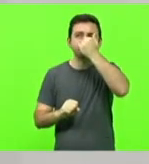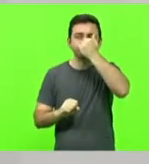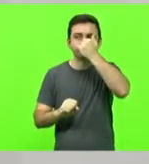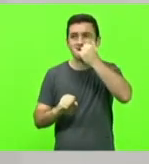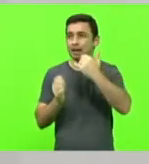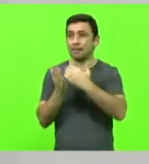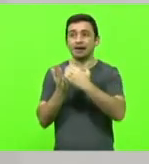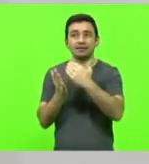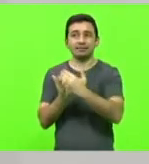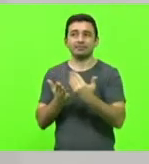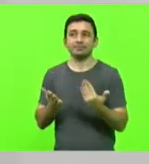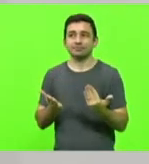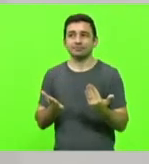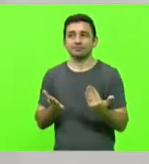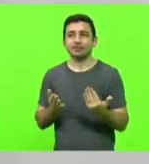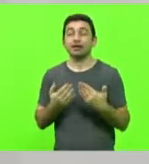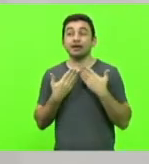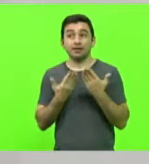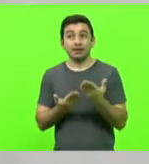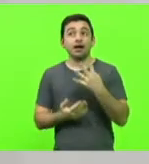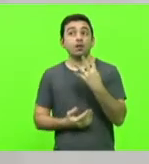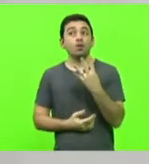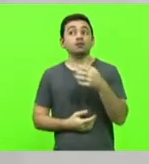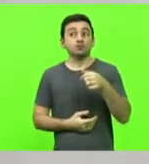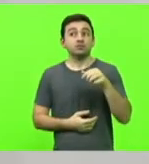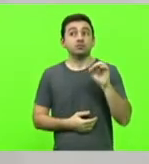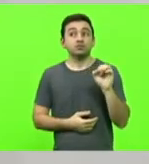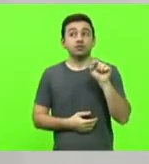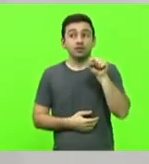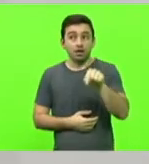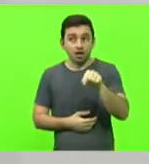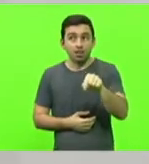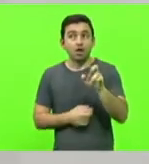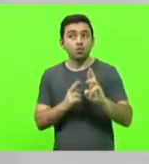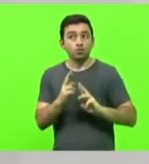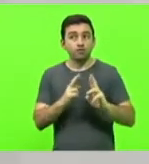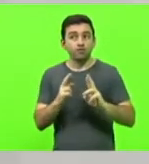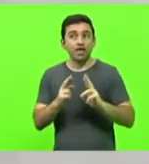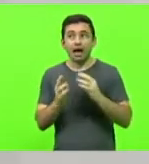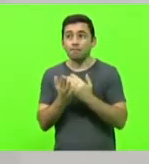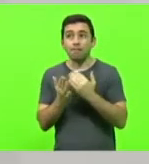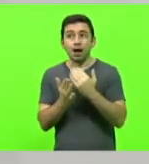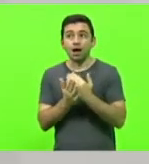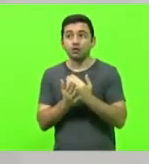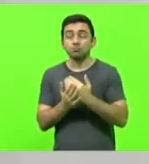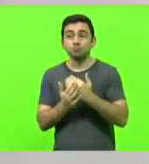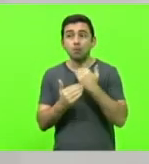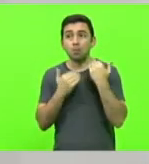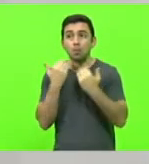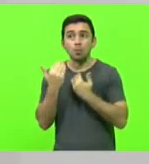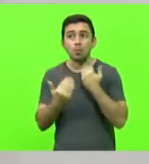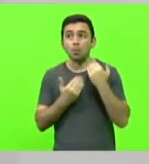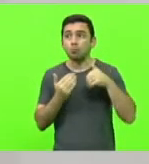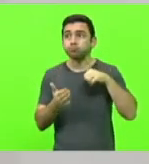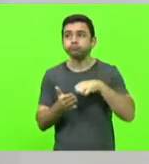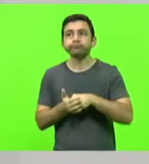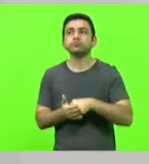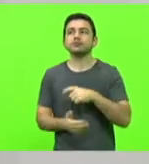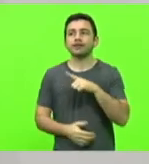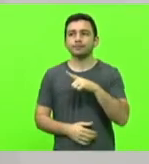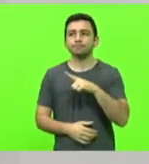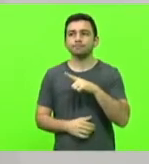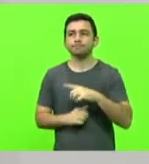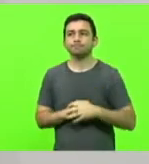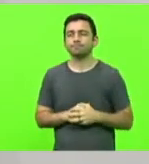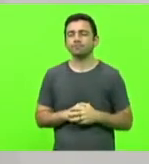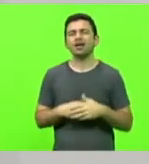à toa que a 470 é a rodovia que mais mata em Santa Catarina. Então fica o